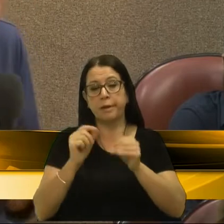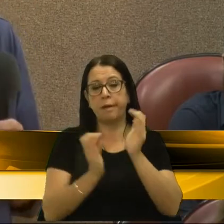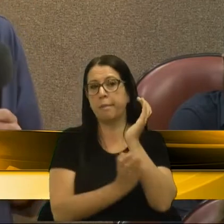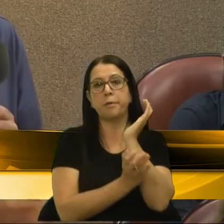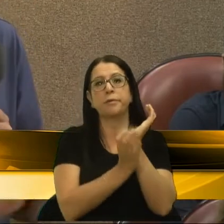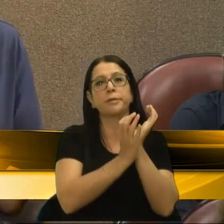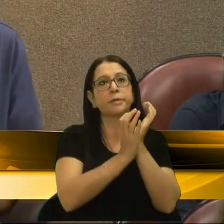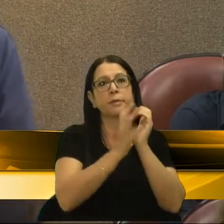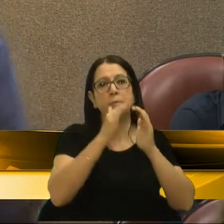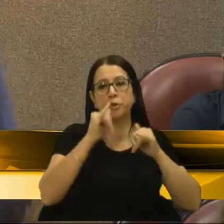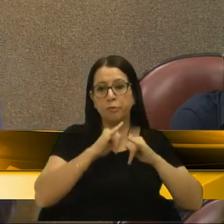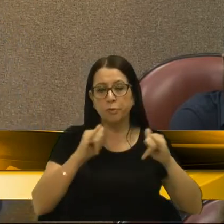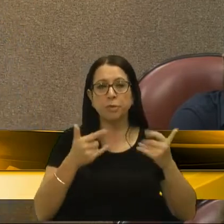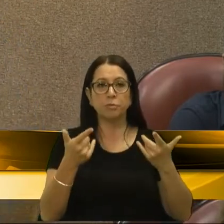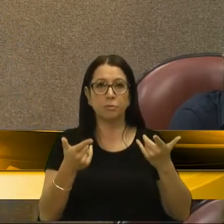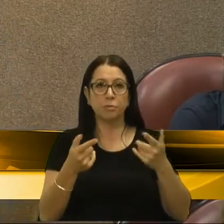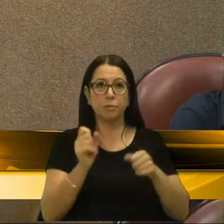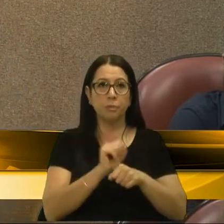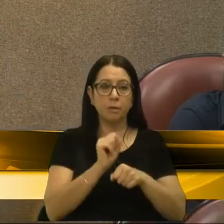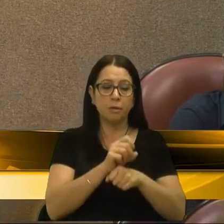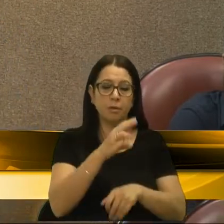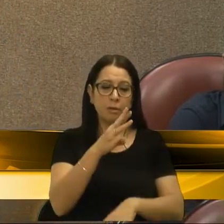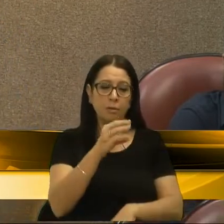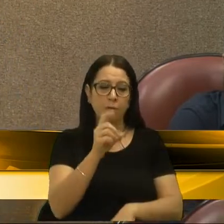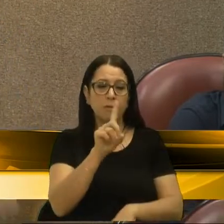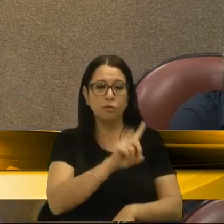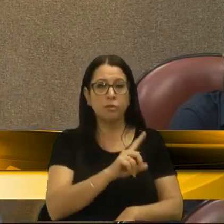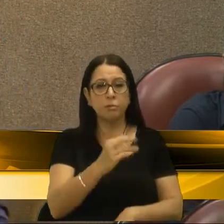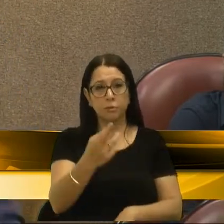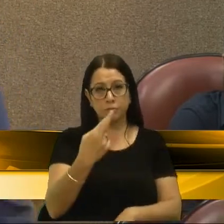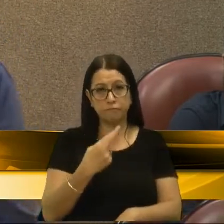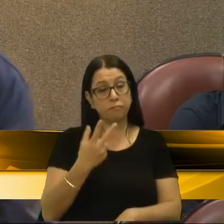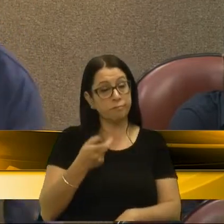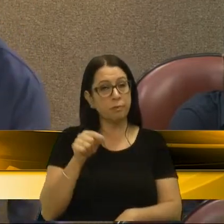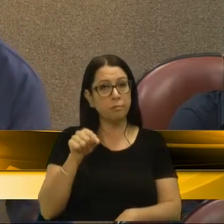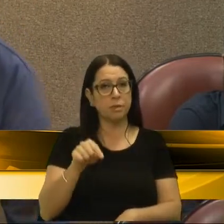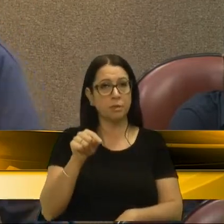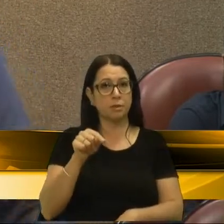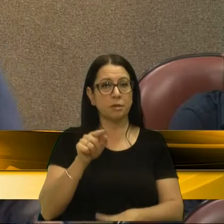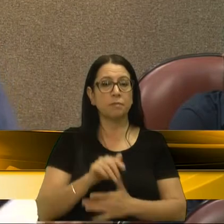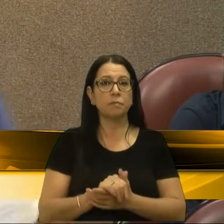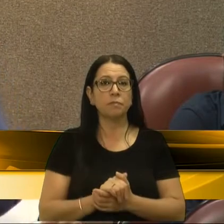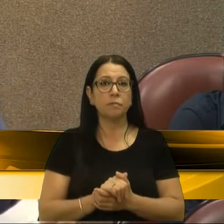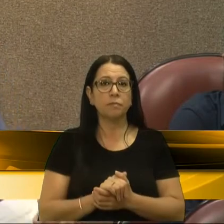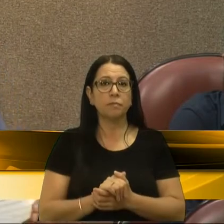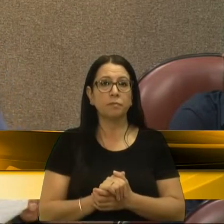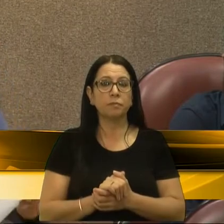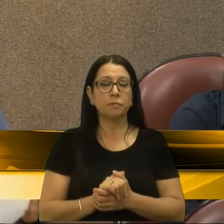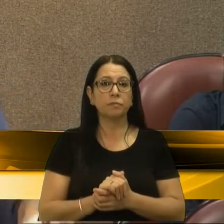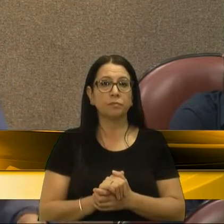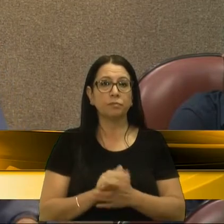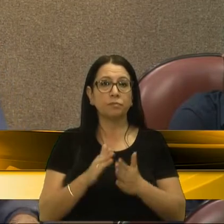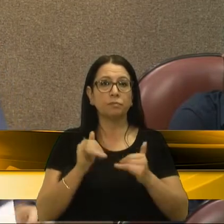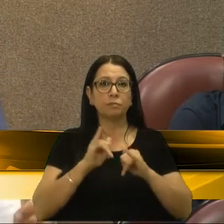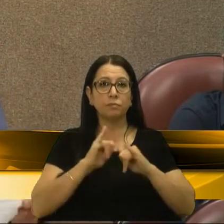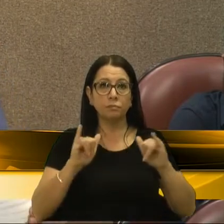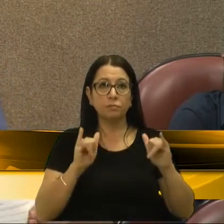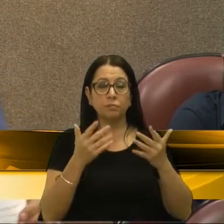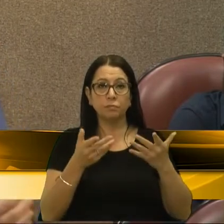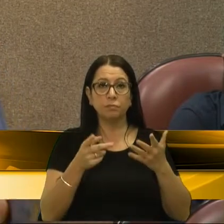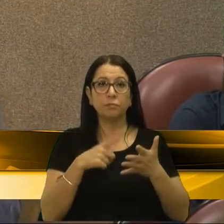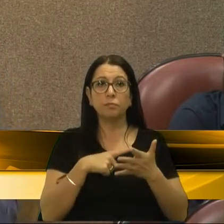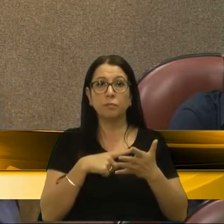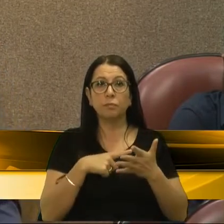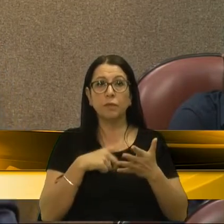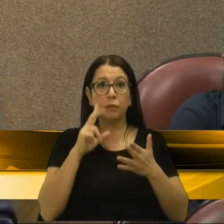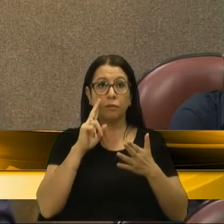burocracia de pedir informações, aguardar 30 dias. Mas no caso aqui em tela, trata-se de pedir informações que busca